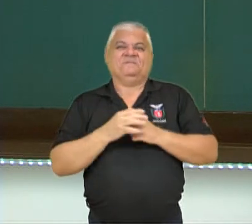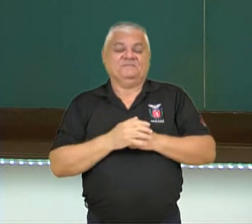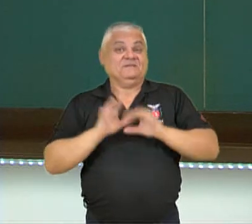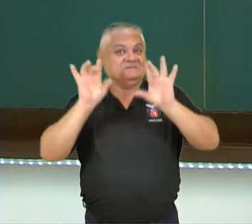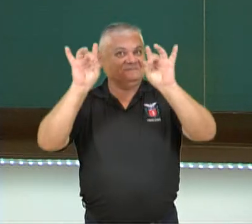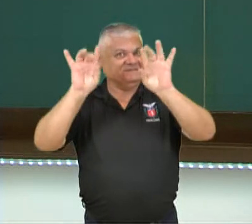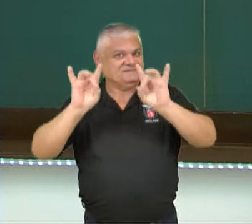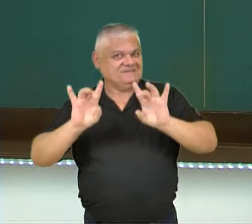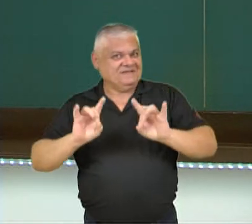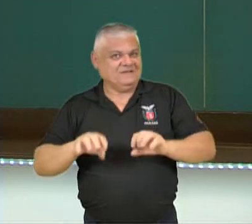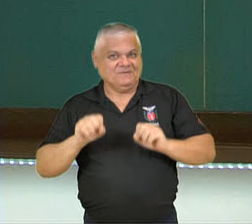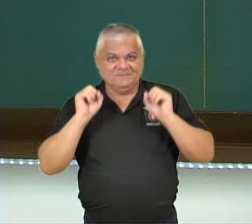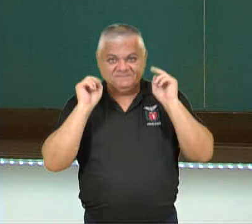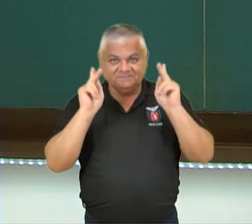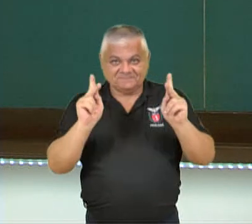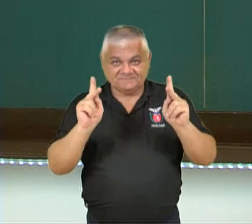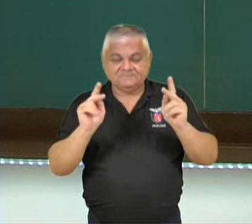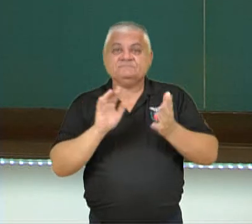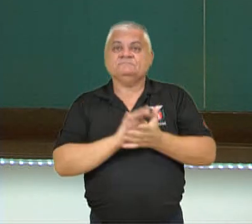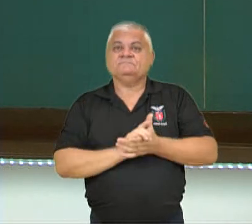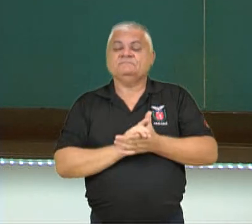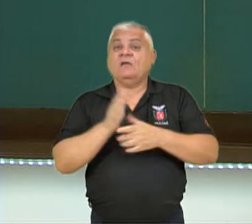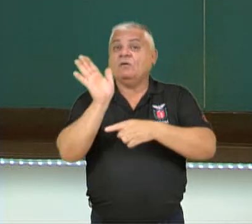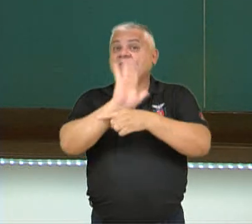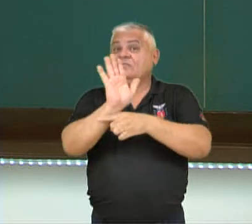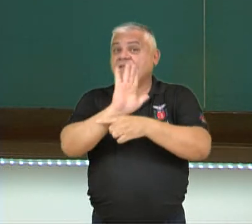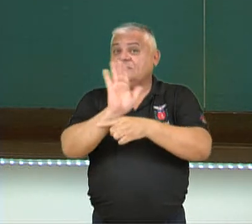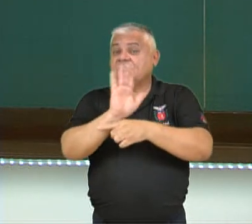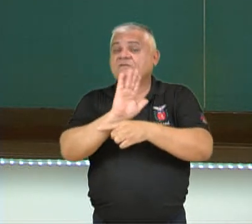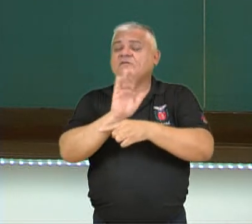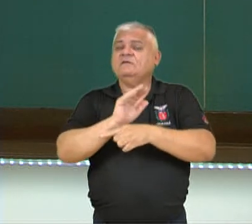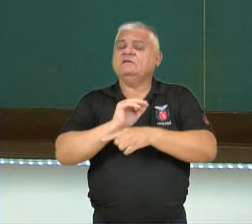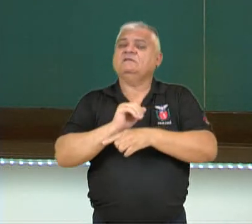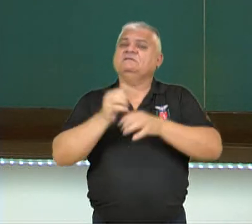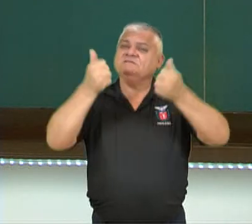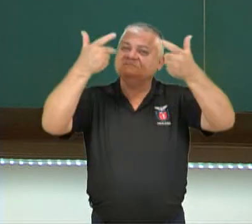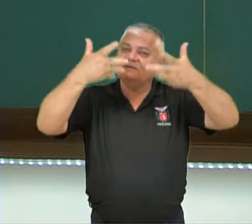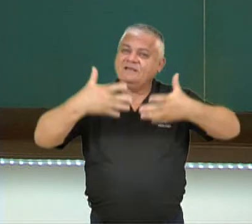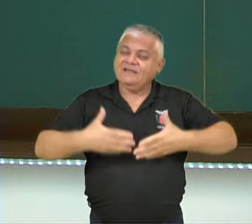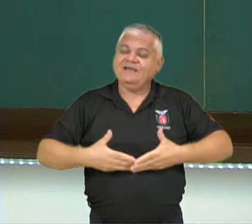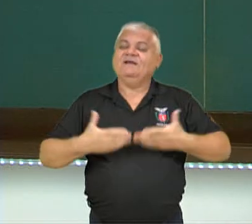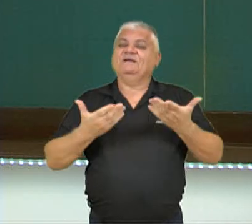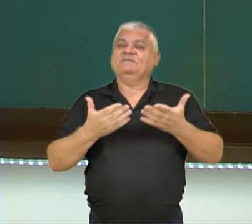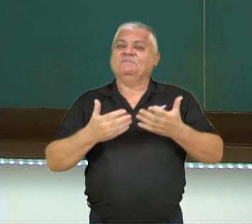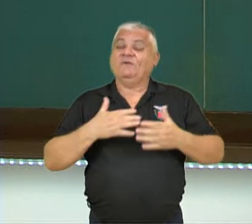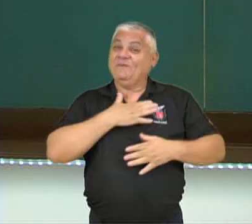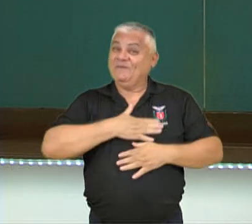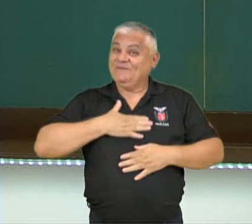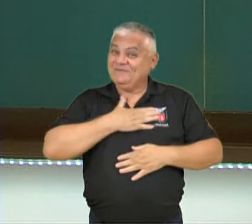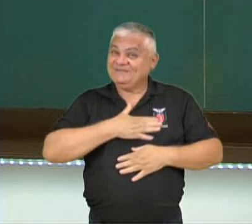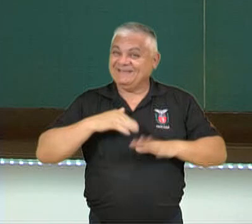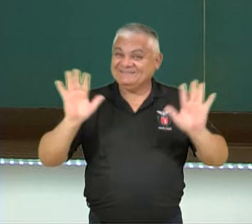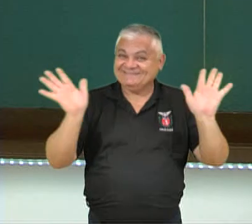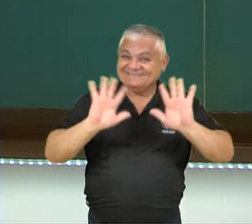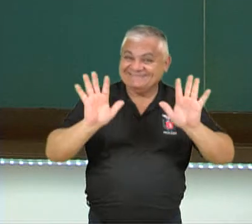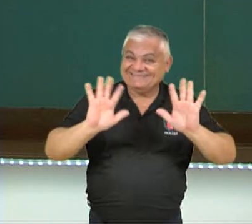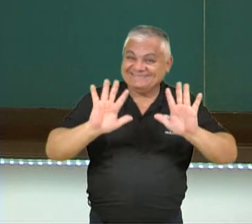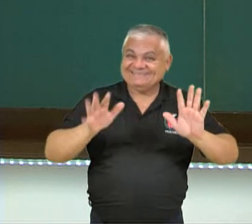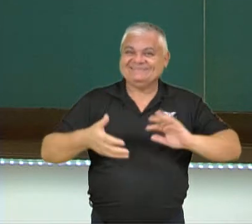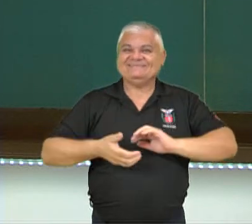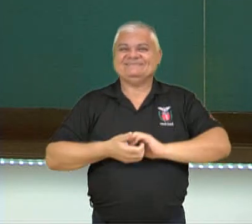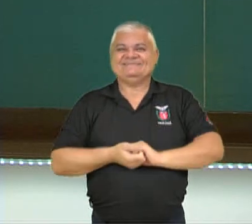especiais daí, ok? Então, nesse vídeo nós falamos sobre alguns conceitos da geometria. Espero que vocês tenham gostado e até breve!